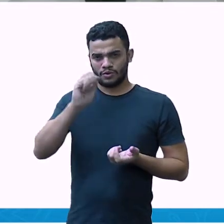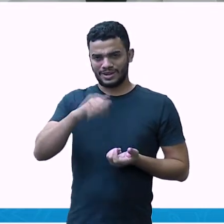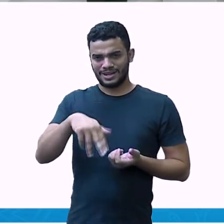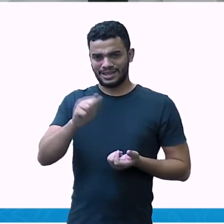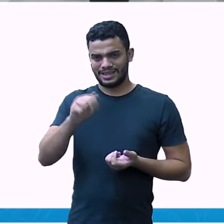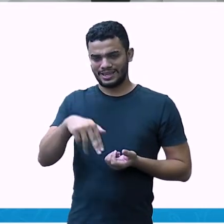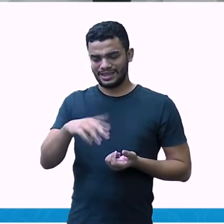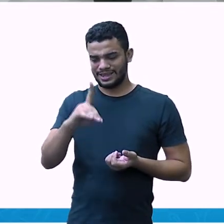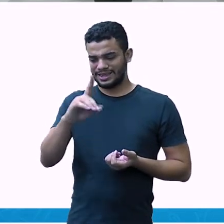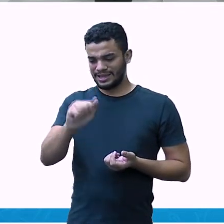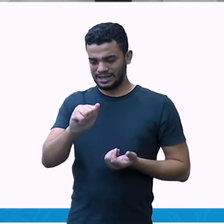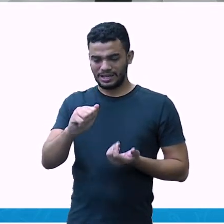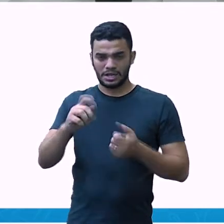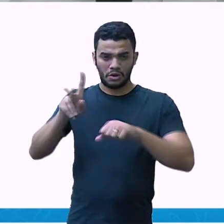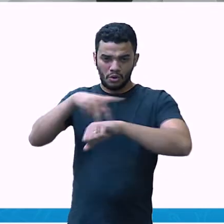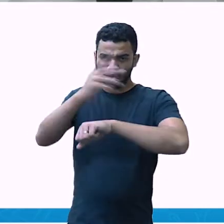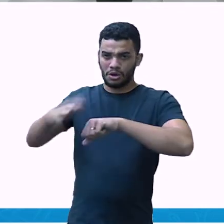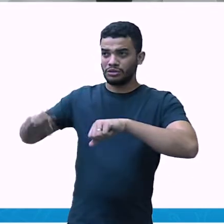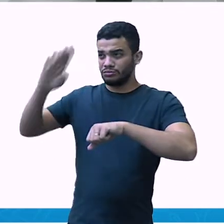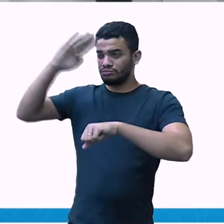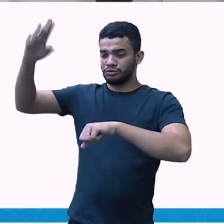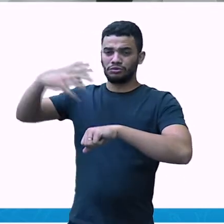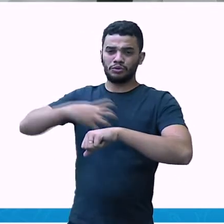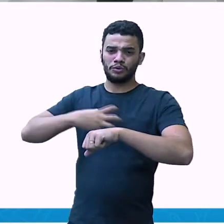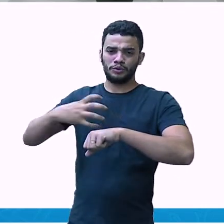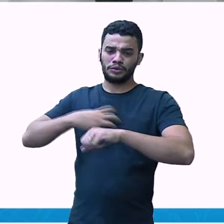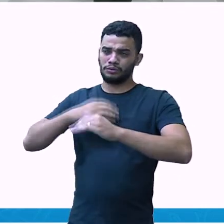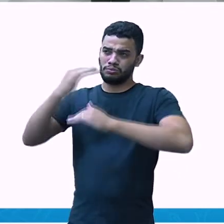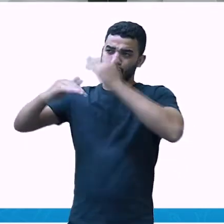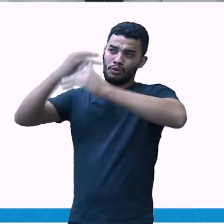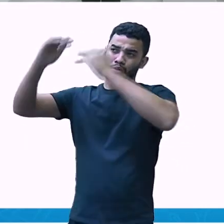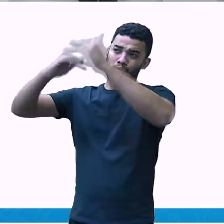super evoluído, a mentalidade